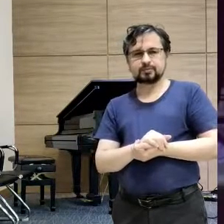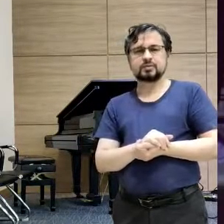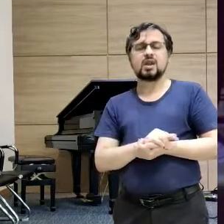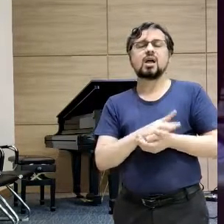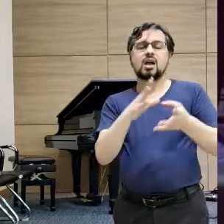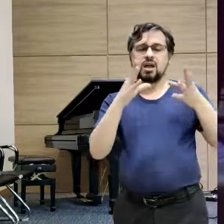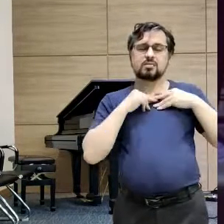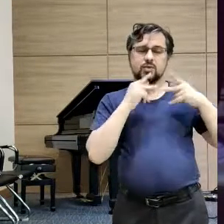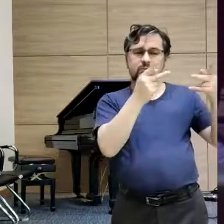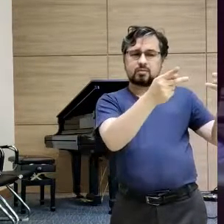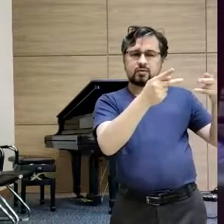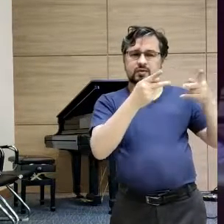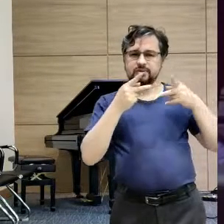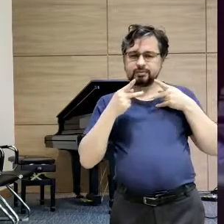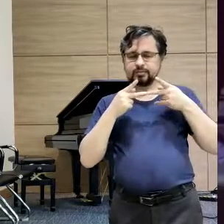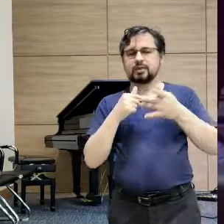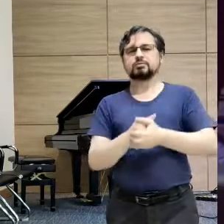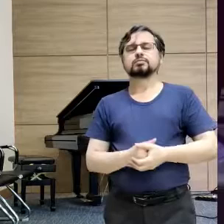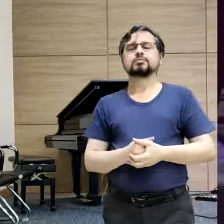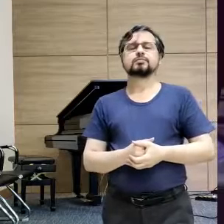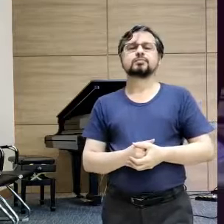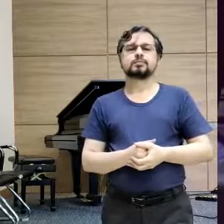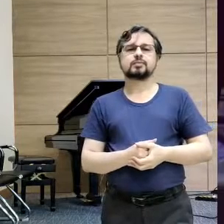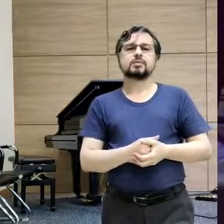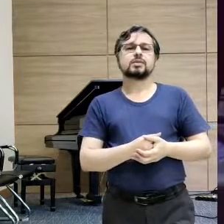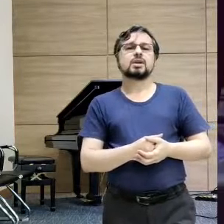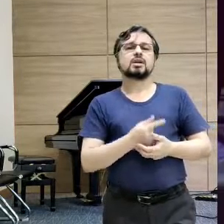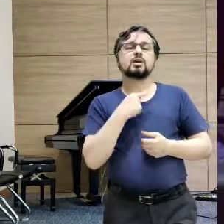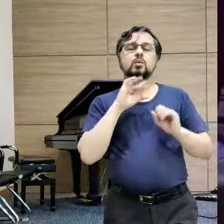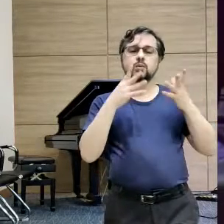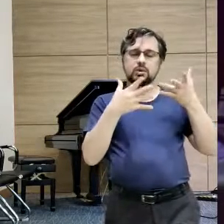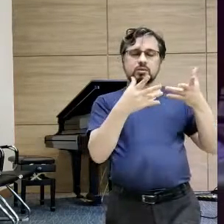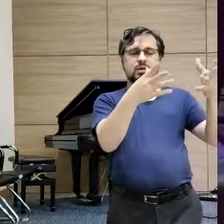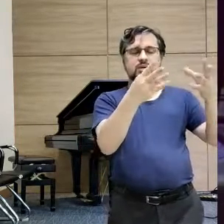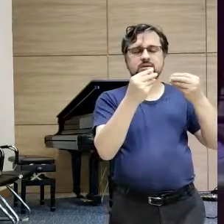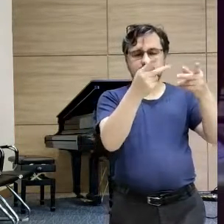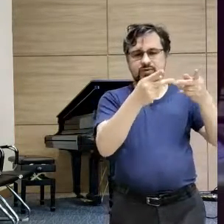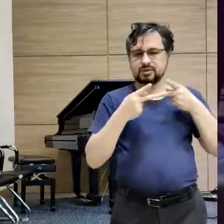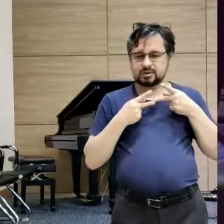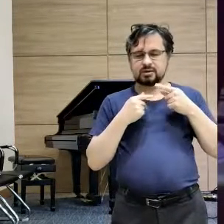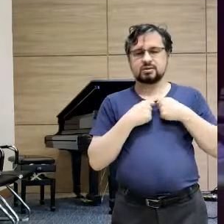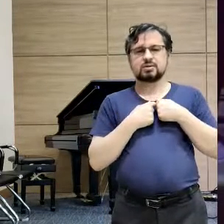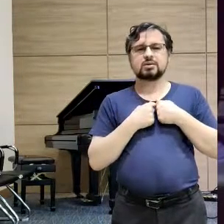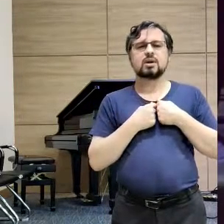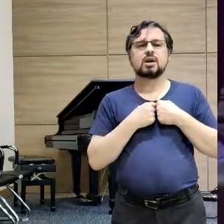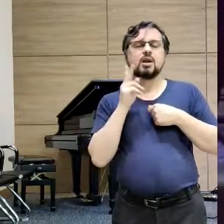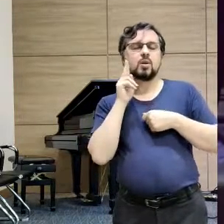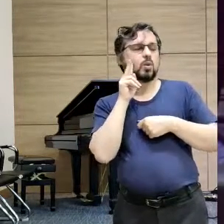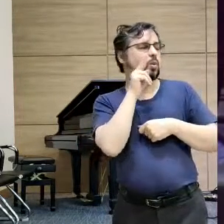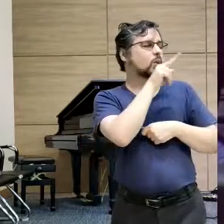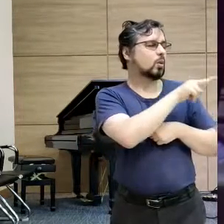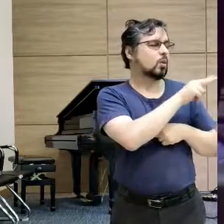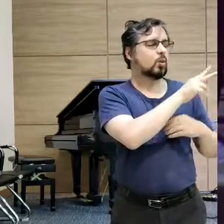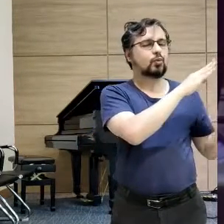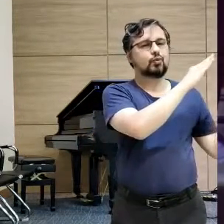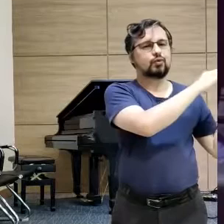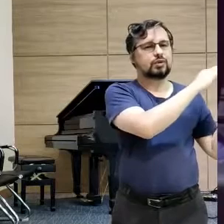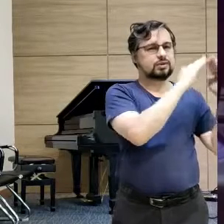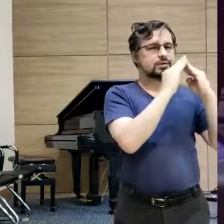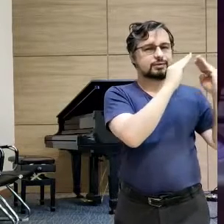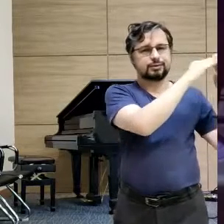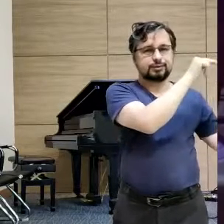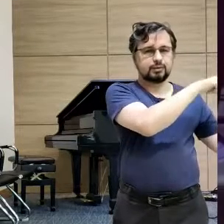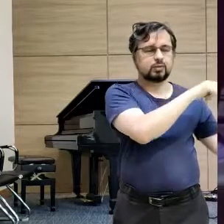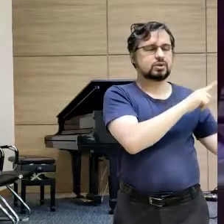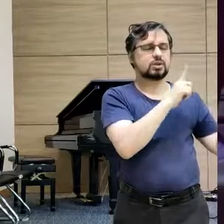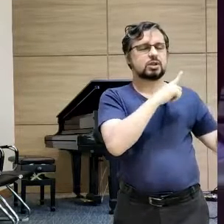um estrangeiro, um visitante, e ao receber esse visitante, ele olhou para o lado do quintal do vizinho